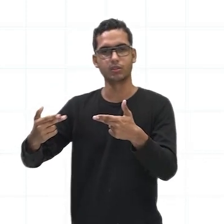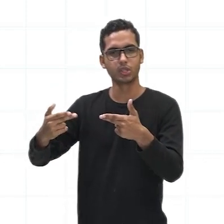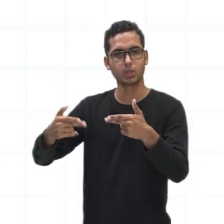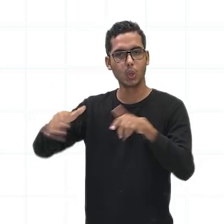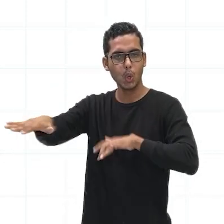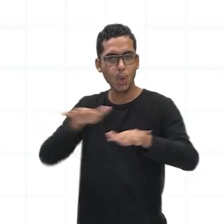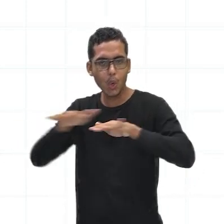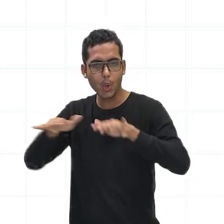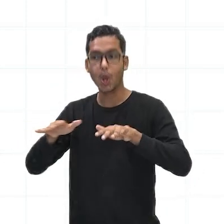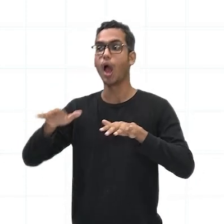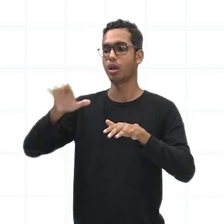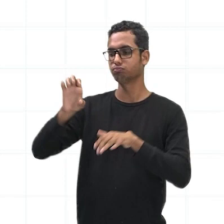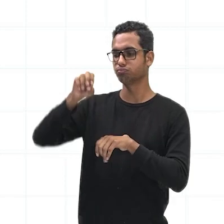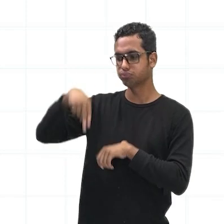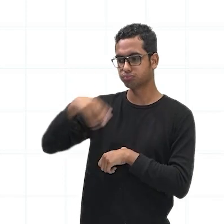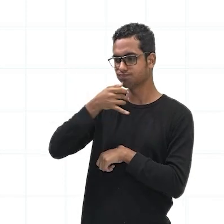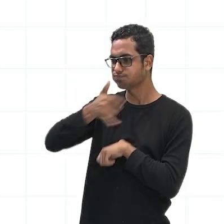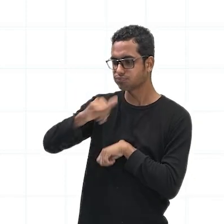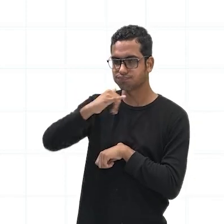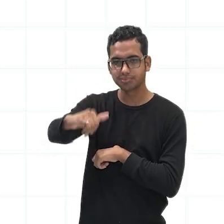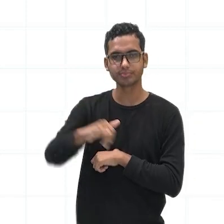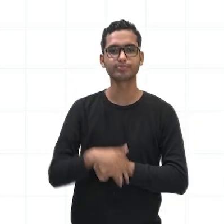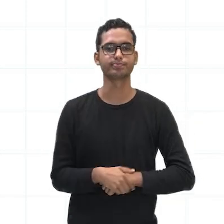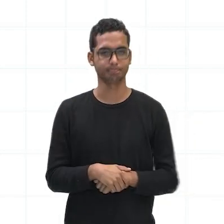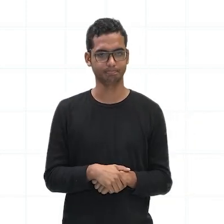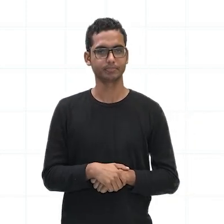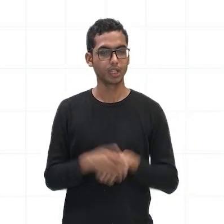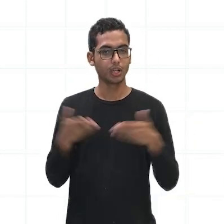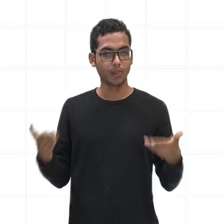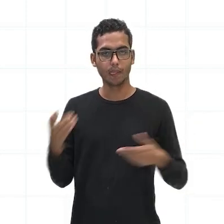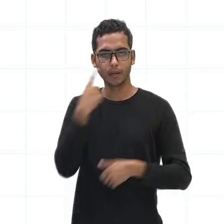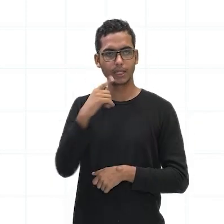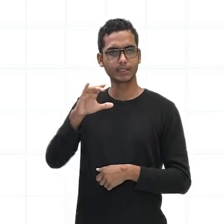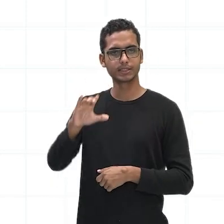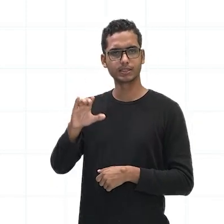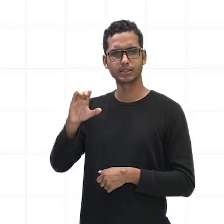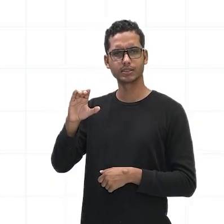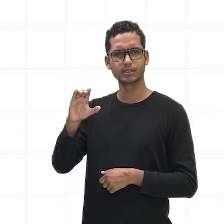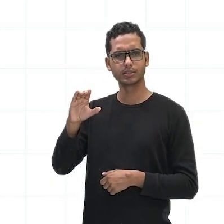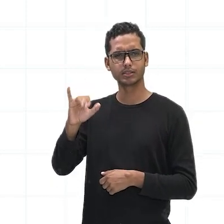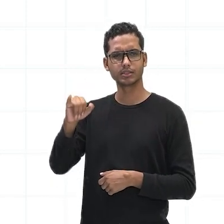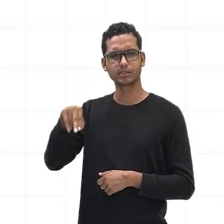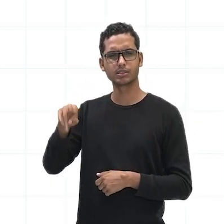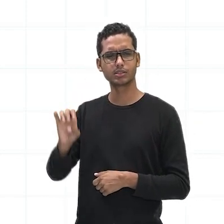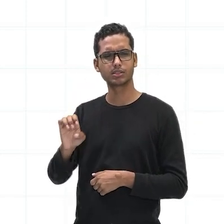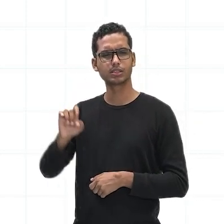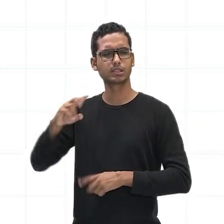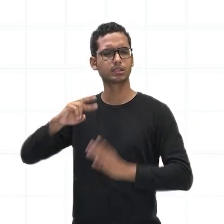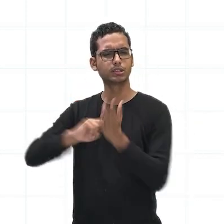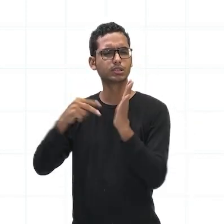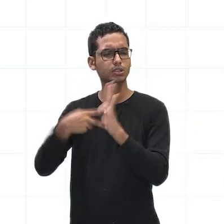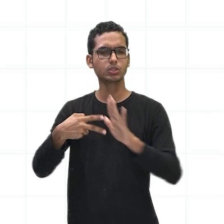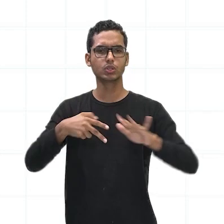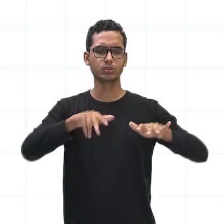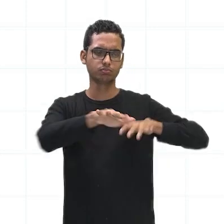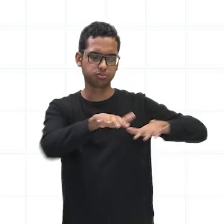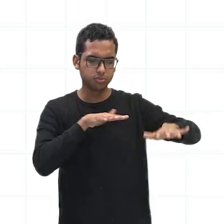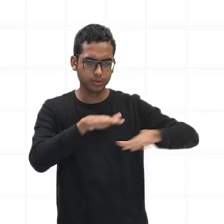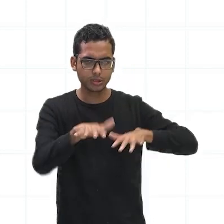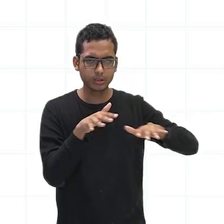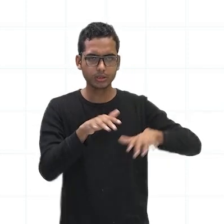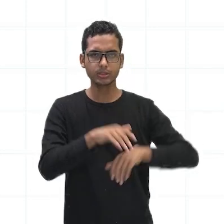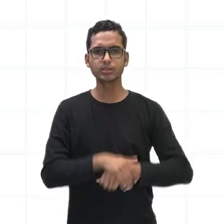da energia cinética. Essa expressão aí, cine, né, ela vem ali do latim movimento, né, quer dizer